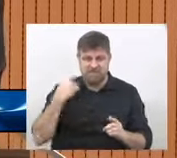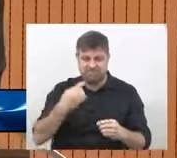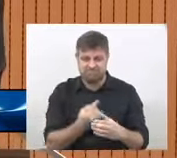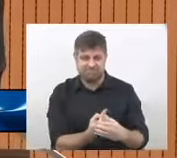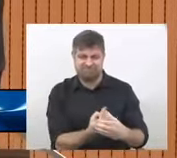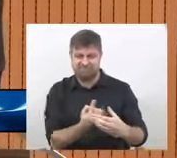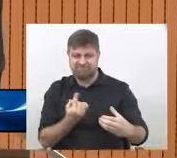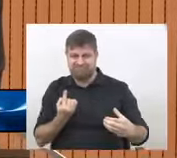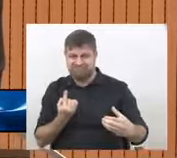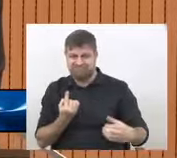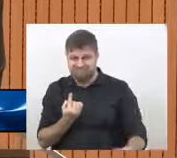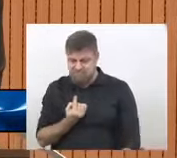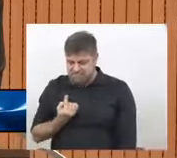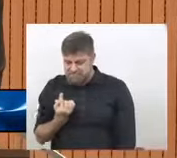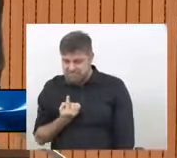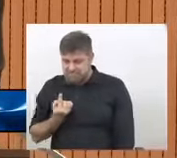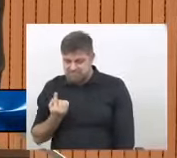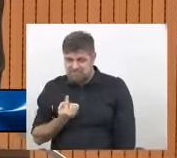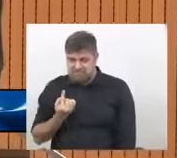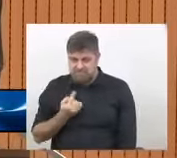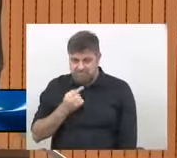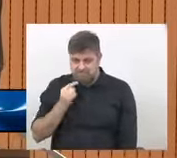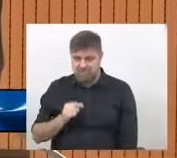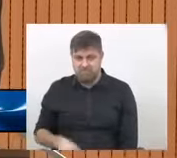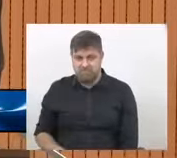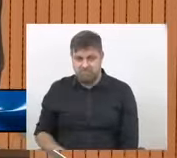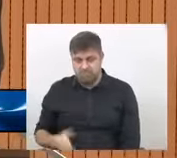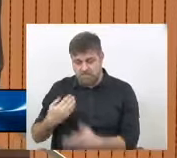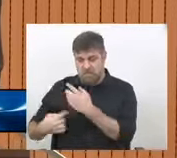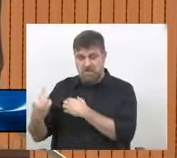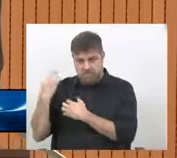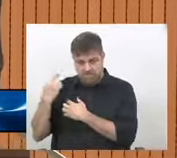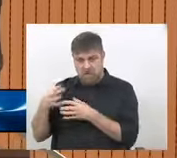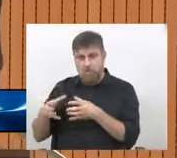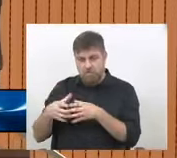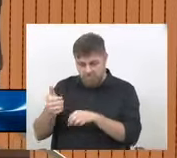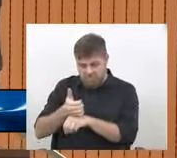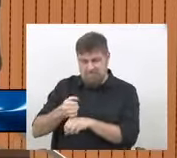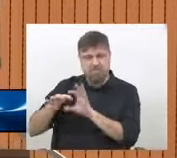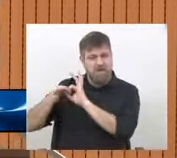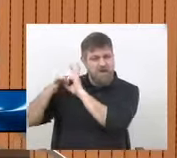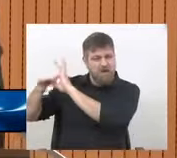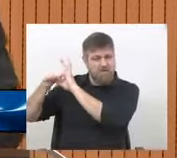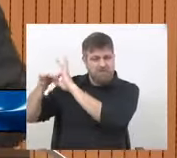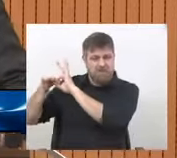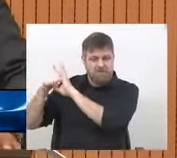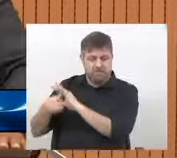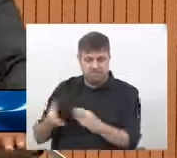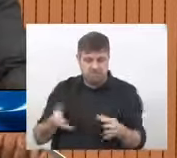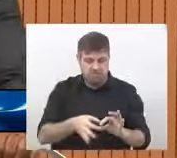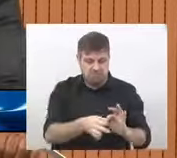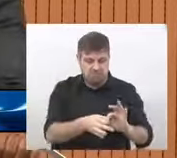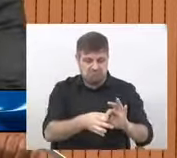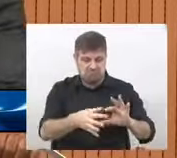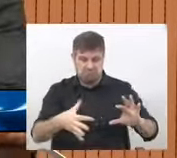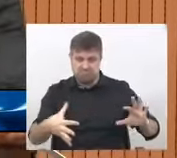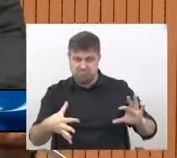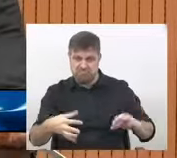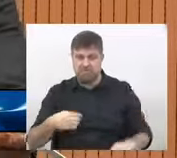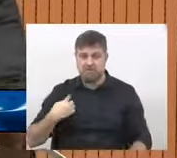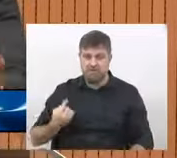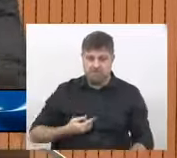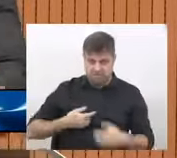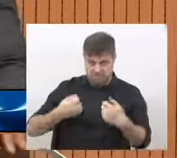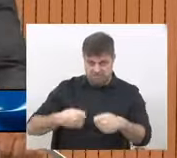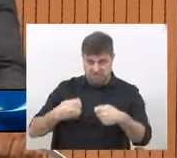coleguismo, aquele coletivo que existia entre parte da classe. Mas nós temos que deixar aí essa questão